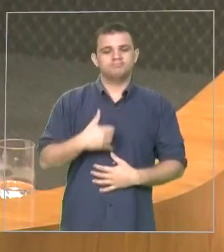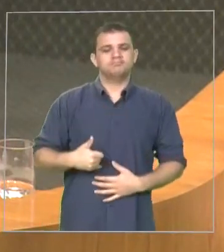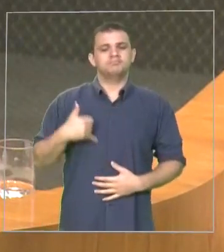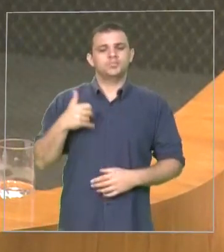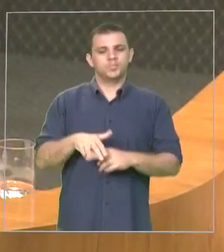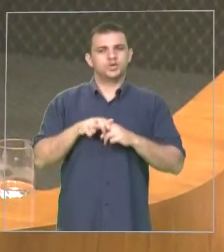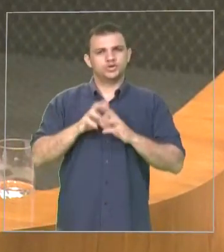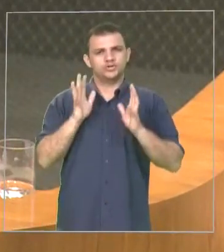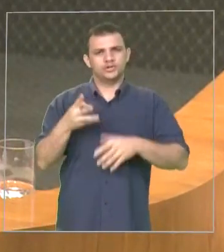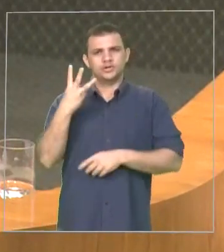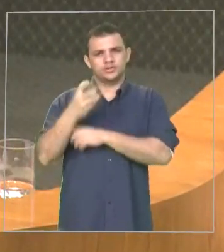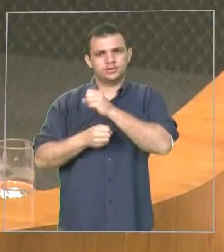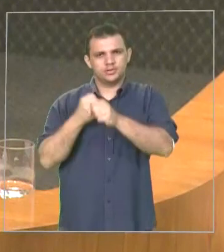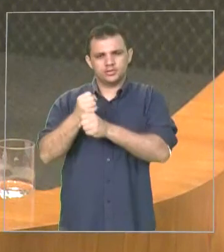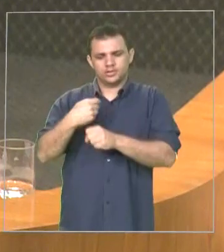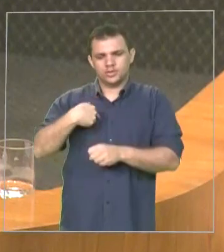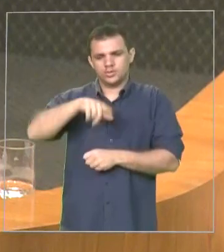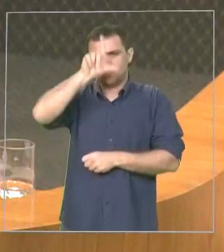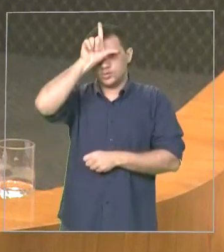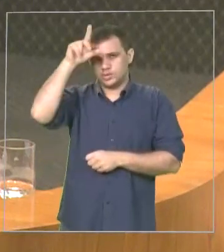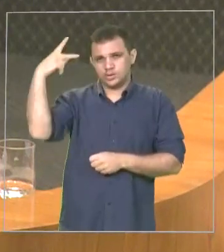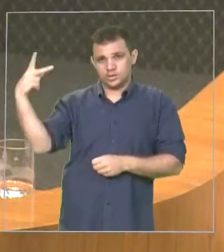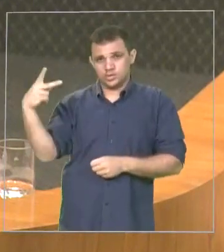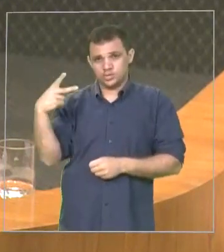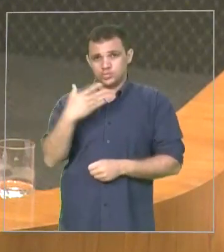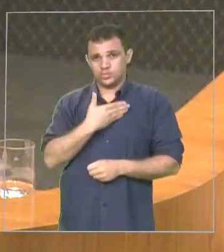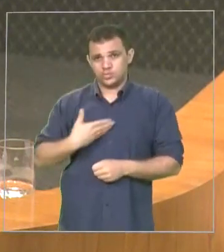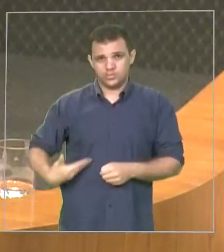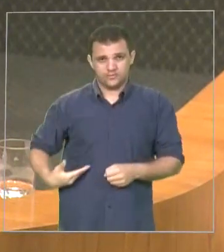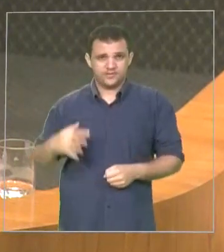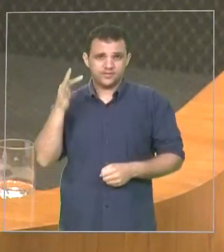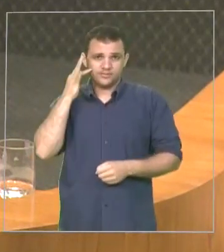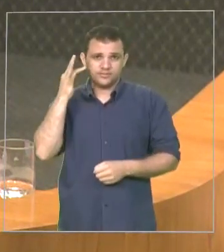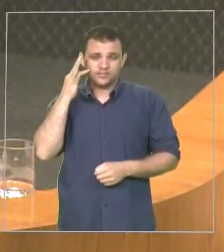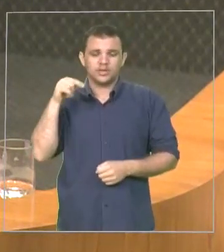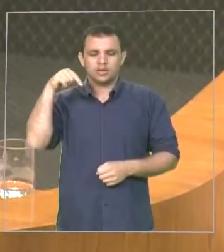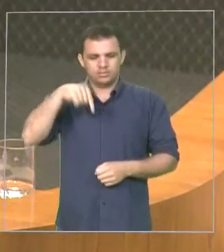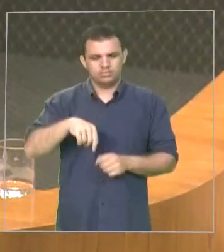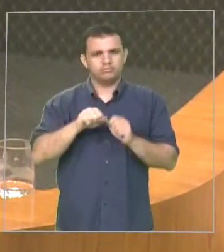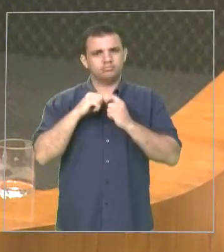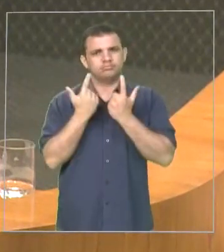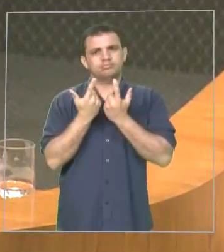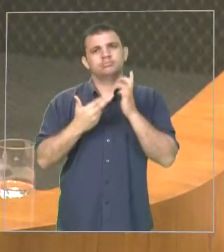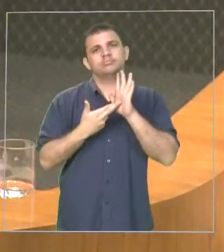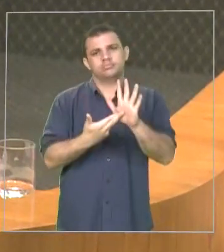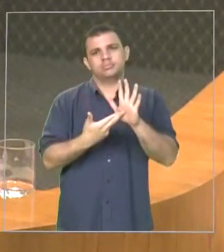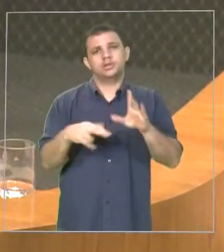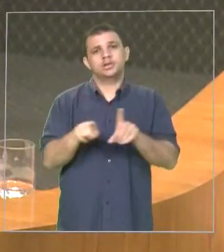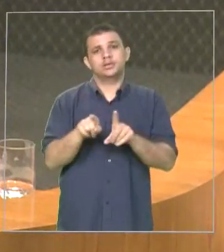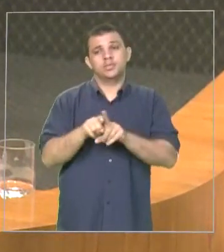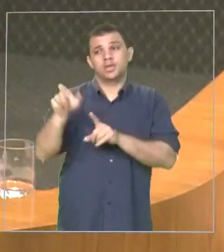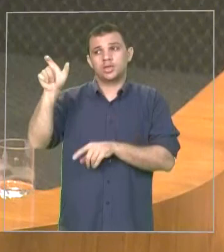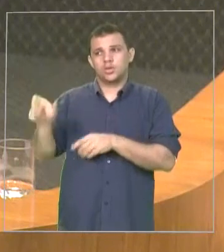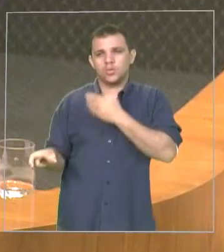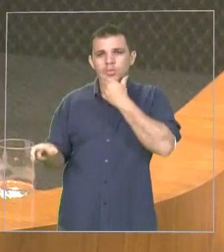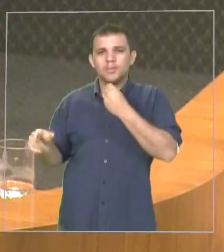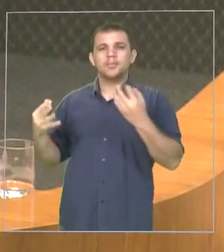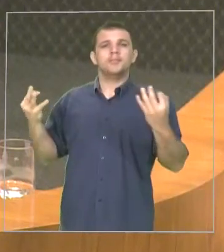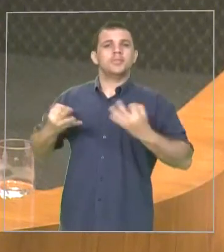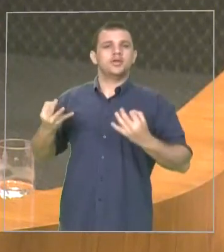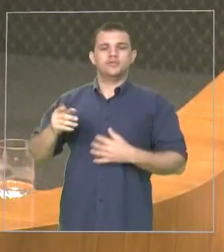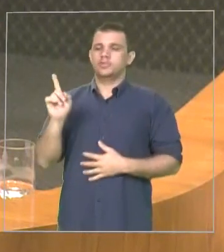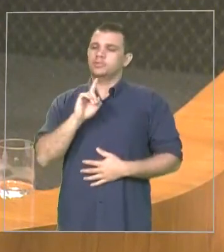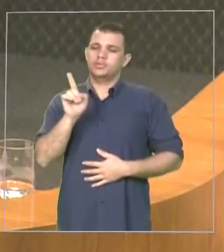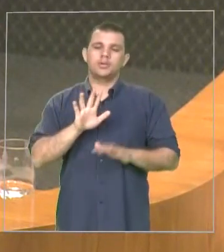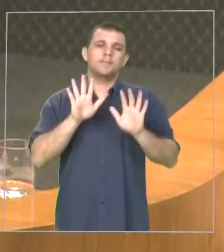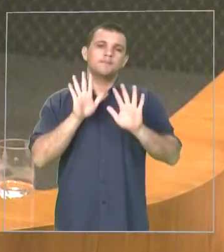do governador Flávio Dino aqui na Assembleia, que com certeza não é um homem perfeito, mas tenho convicção